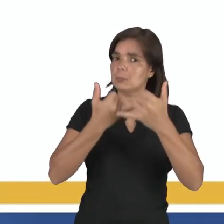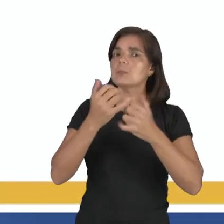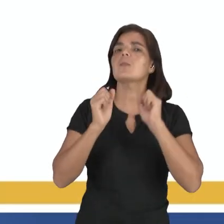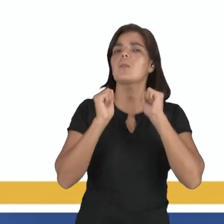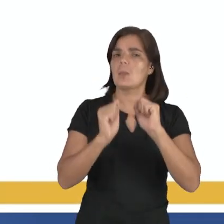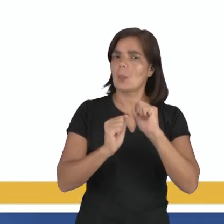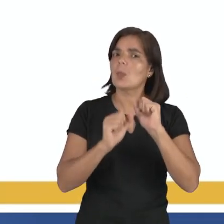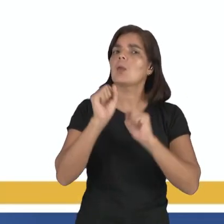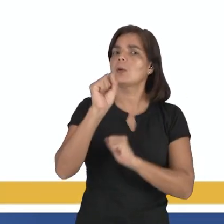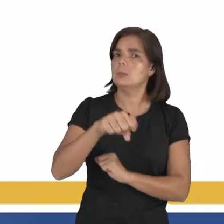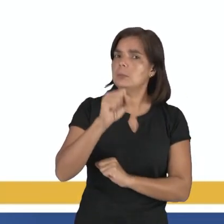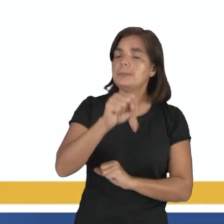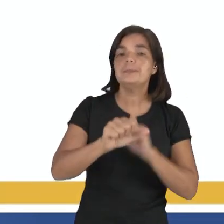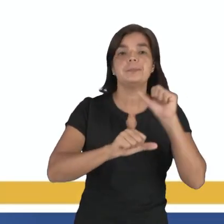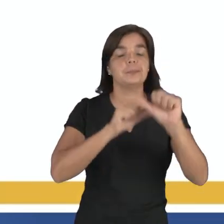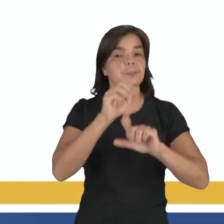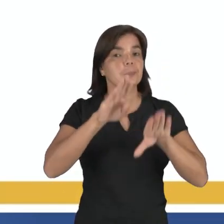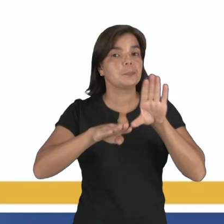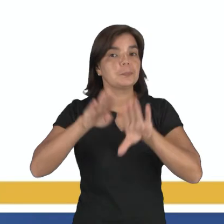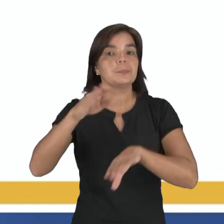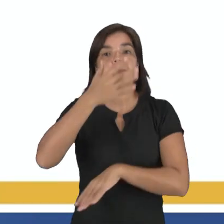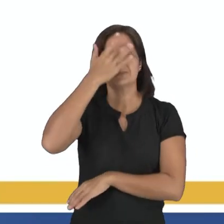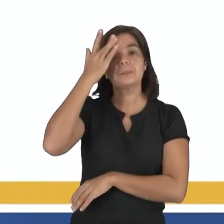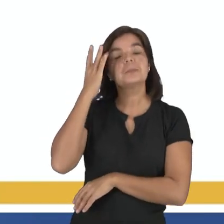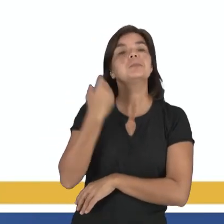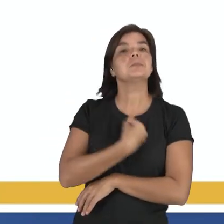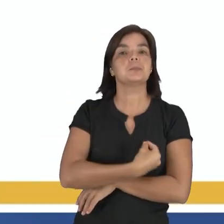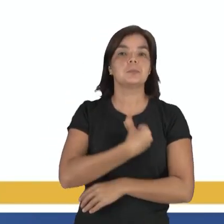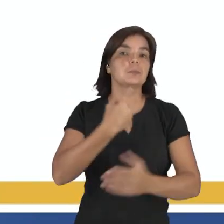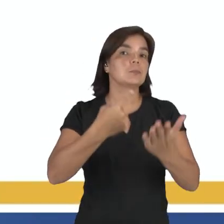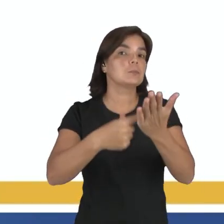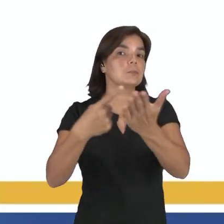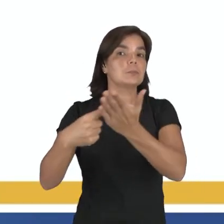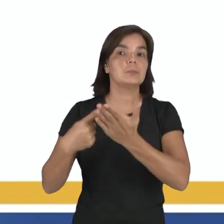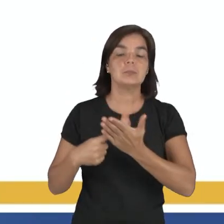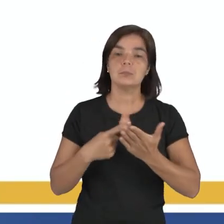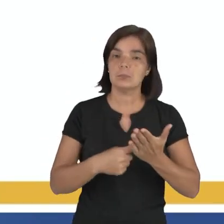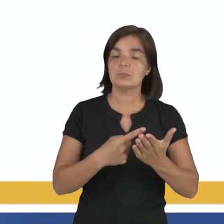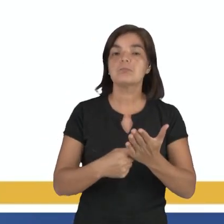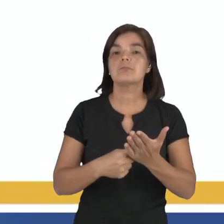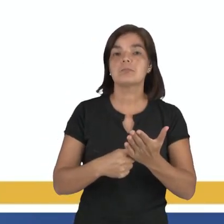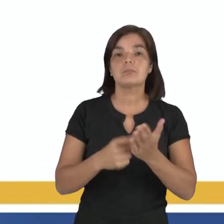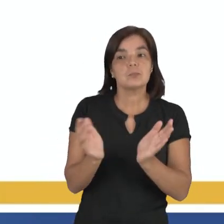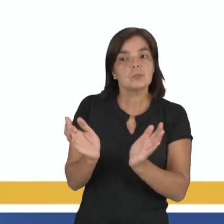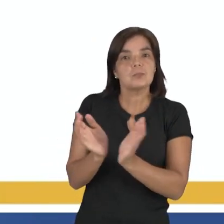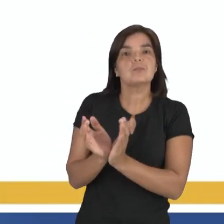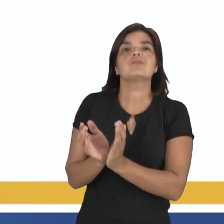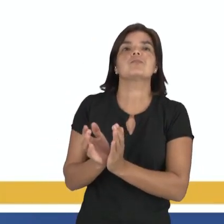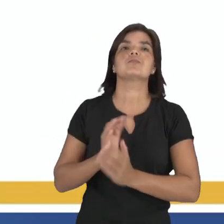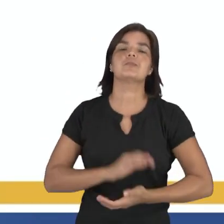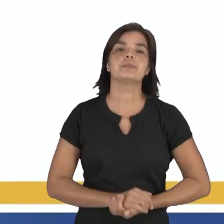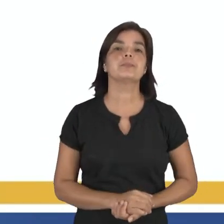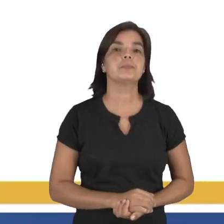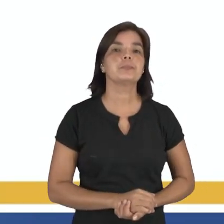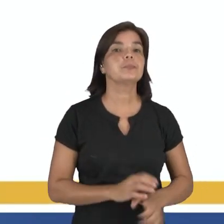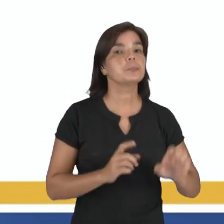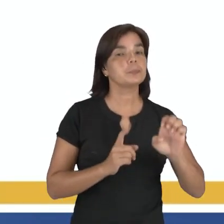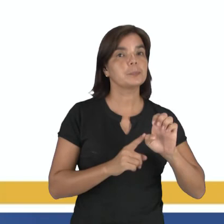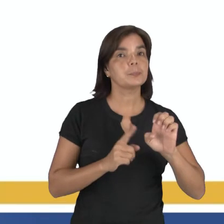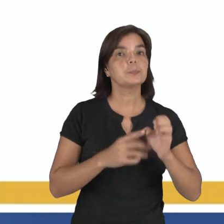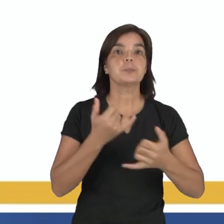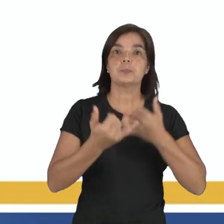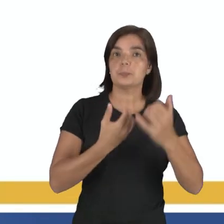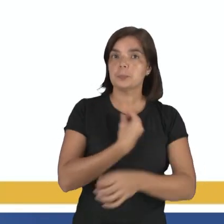a gente pode modificar de acordo com os participantes. São acordos que são fechados entre as pessoas que estão participando, né? No